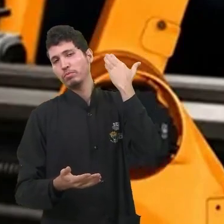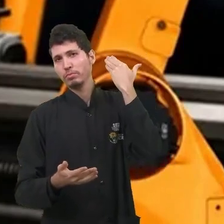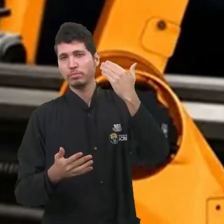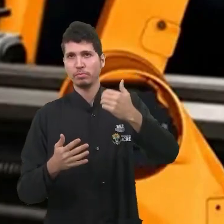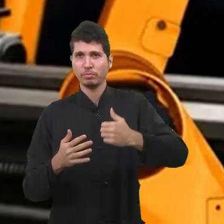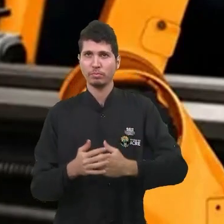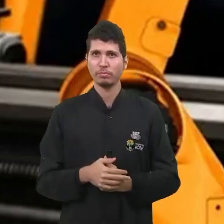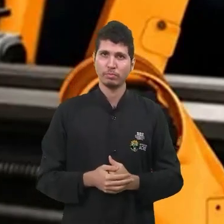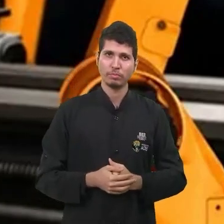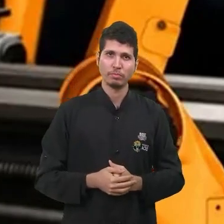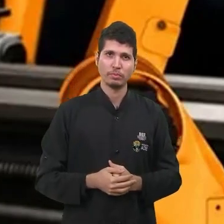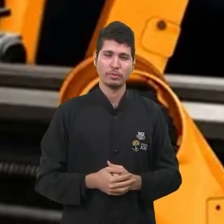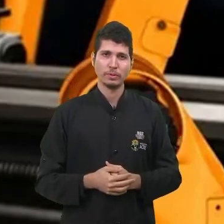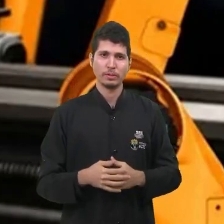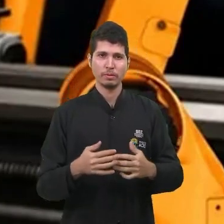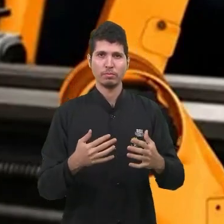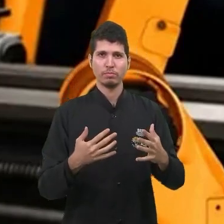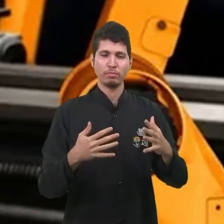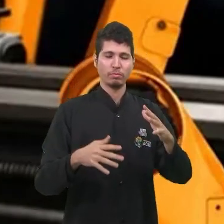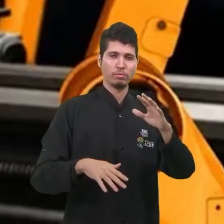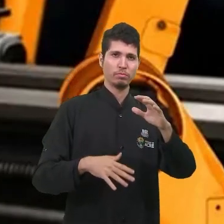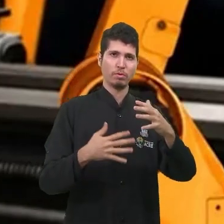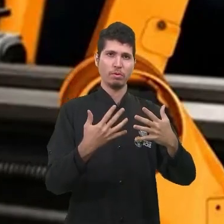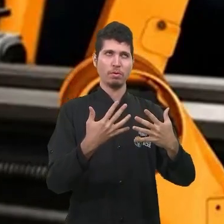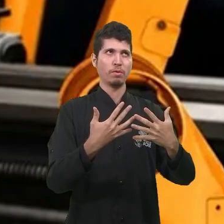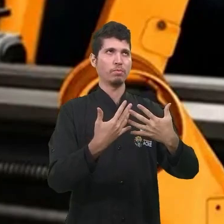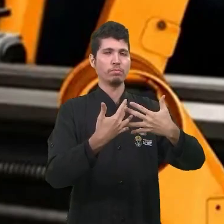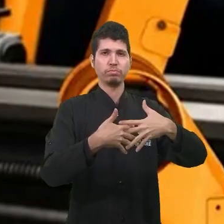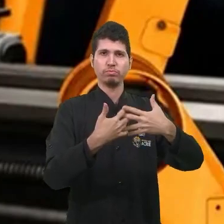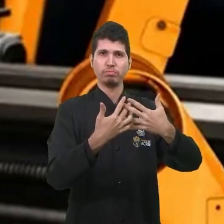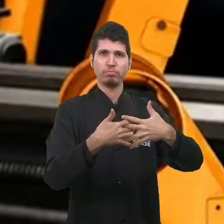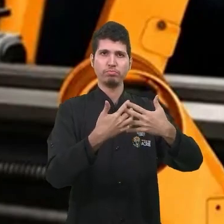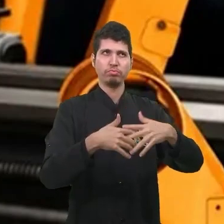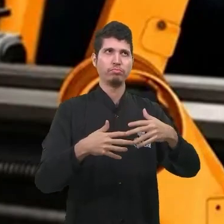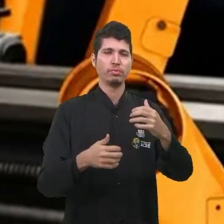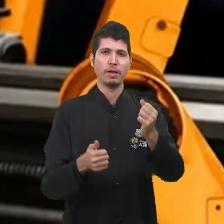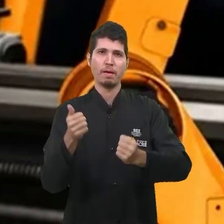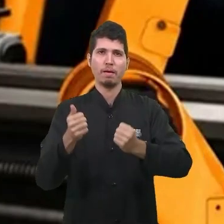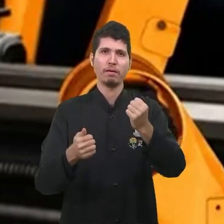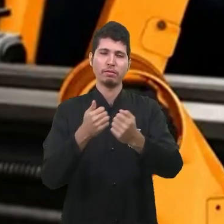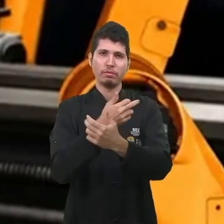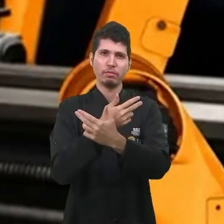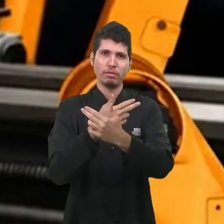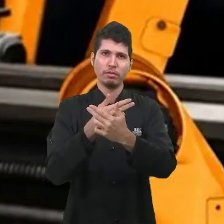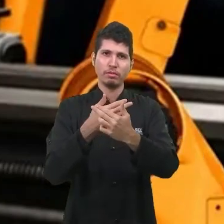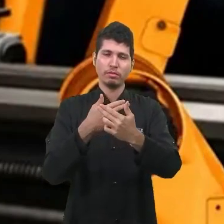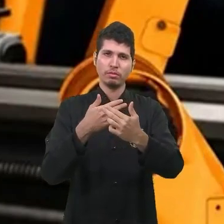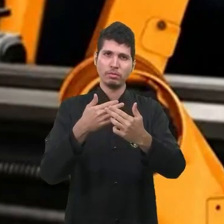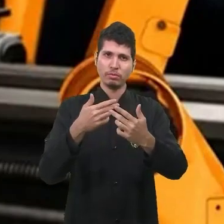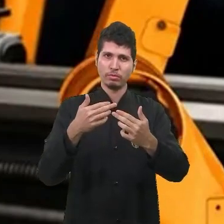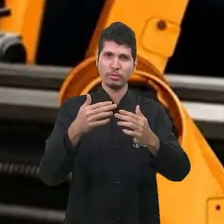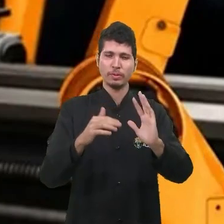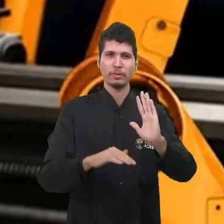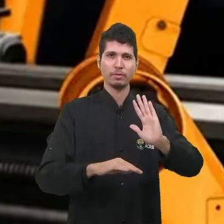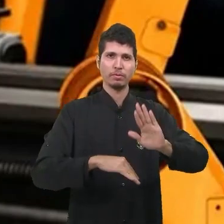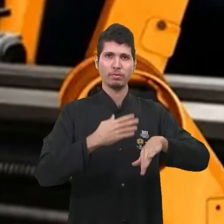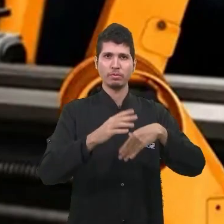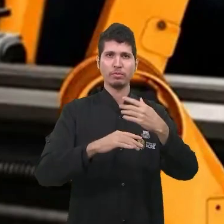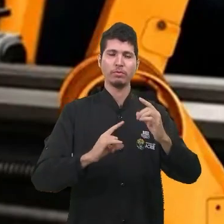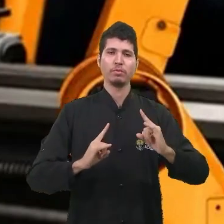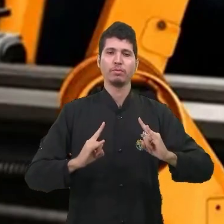Tanta automação de processos tem tornado aí a discussão sobre a possibilidade de os